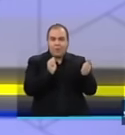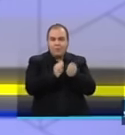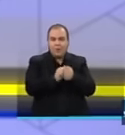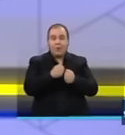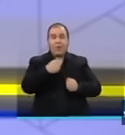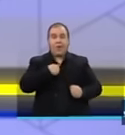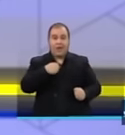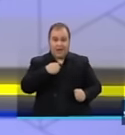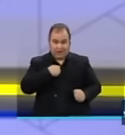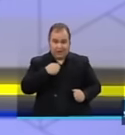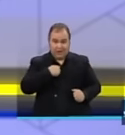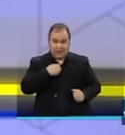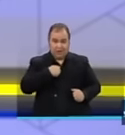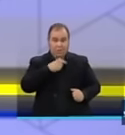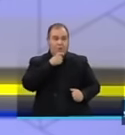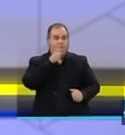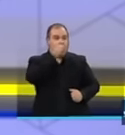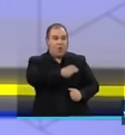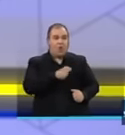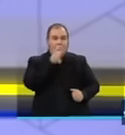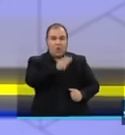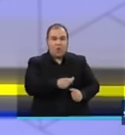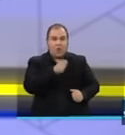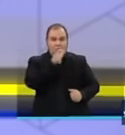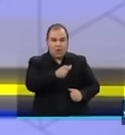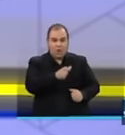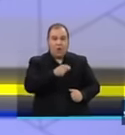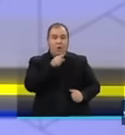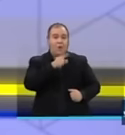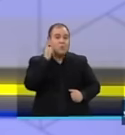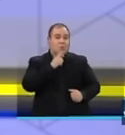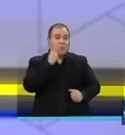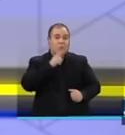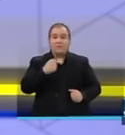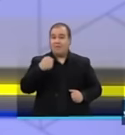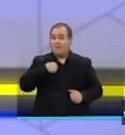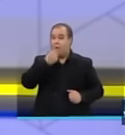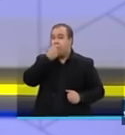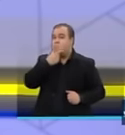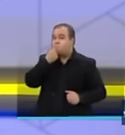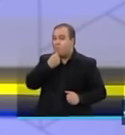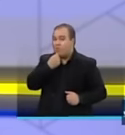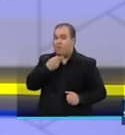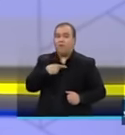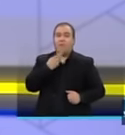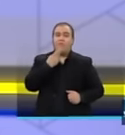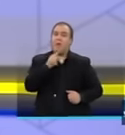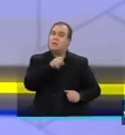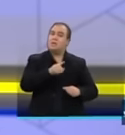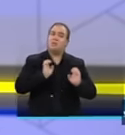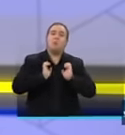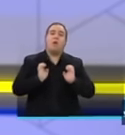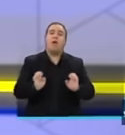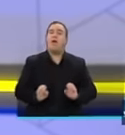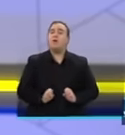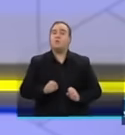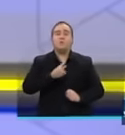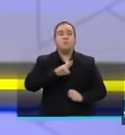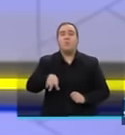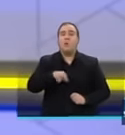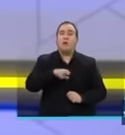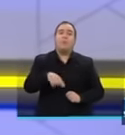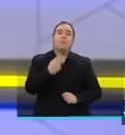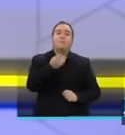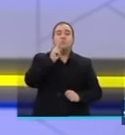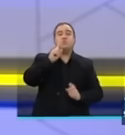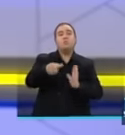atacando o Ricardo Nunes e ele atacando o Boulos. Eu falei, rapaz, isso não é ético. Você não pode ligar um dia